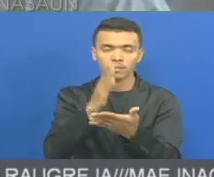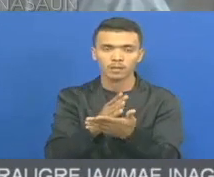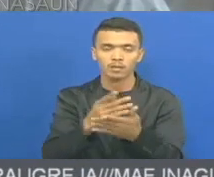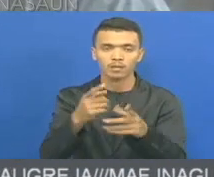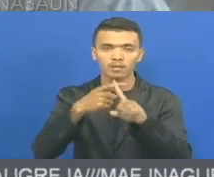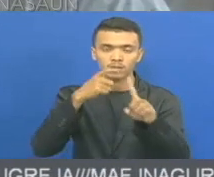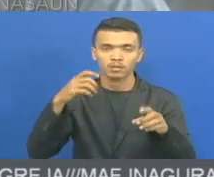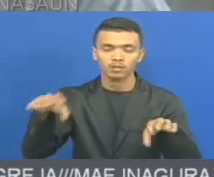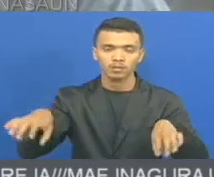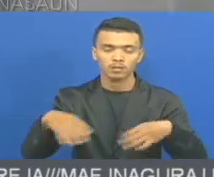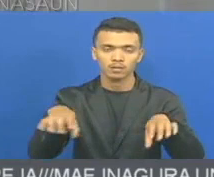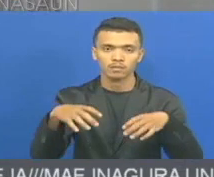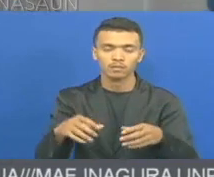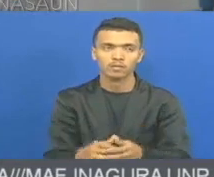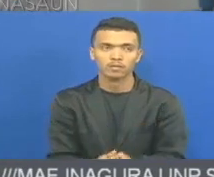servisu.